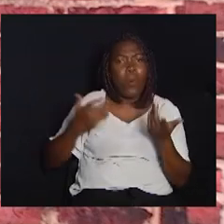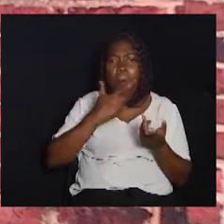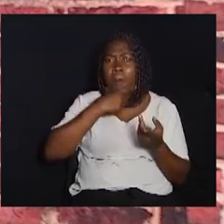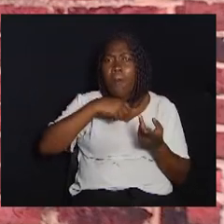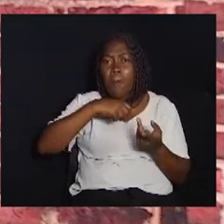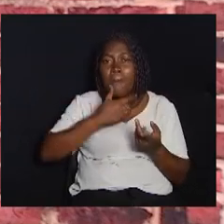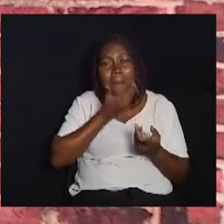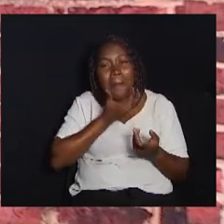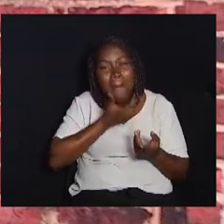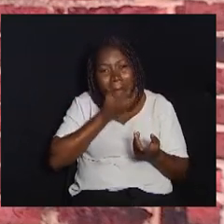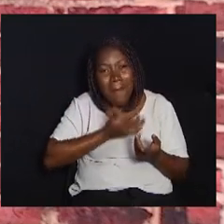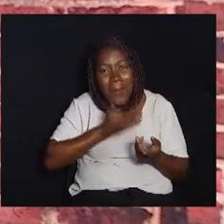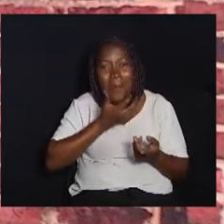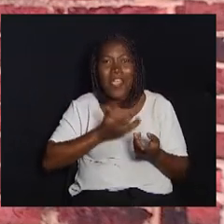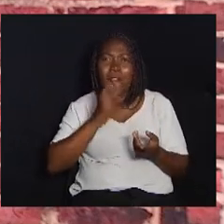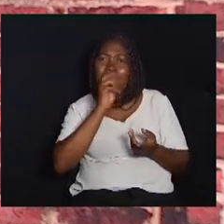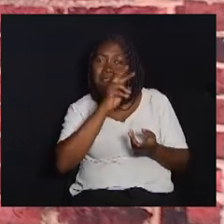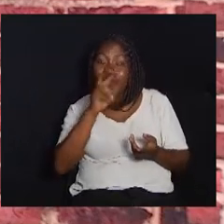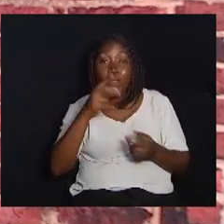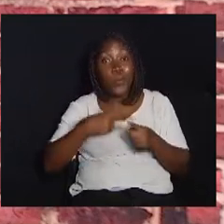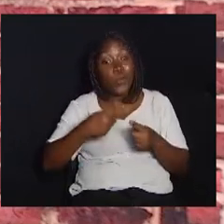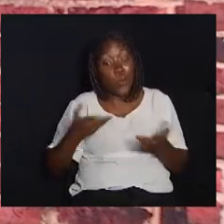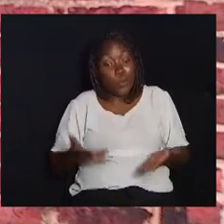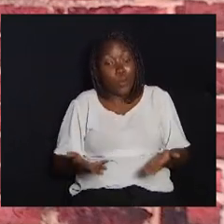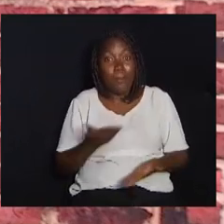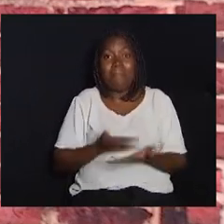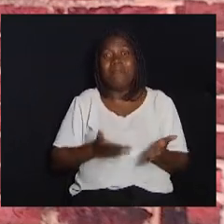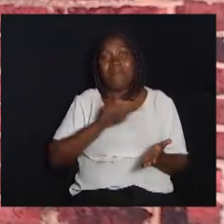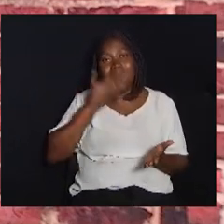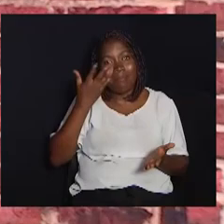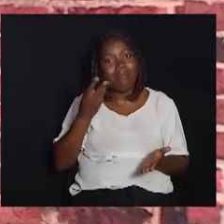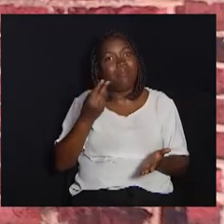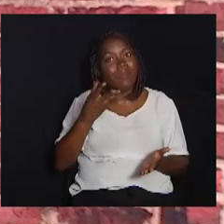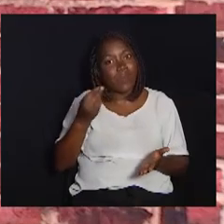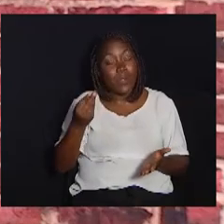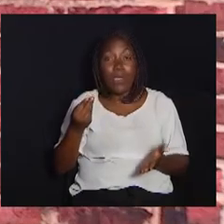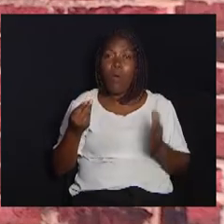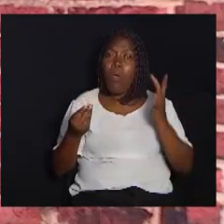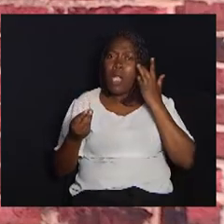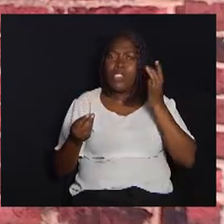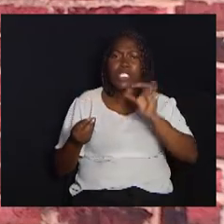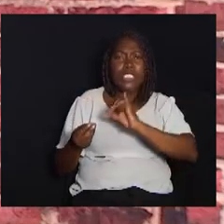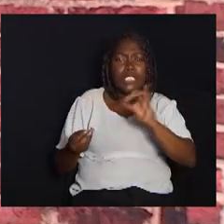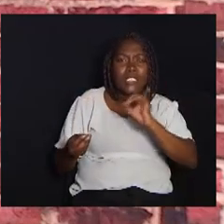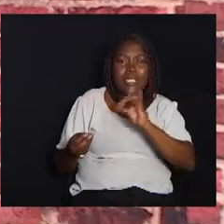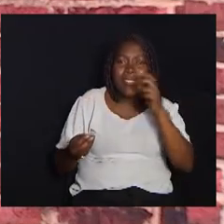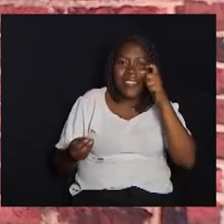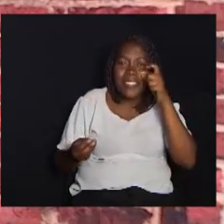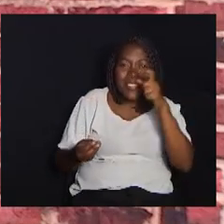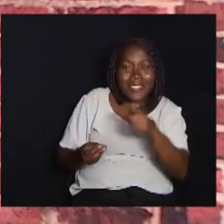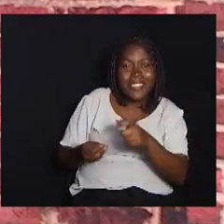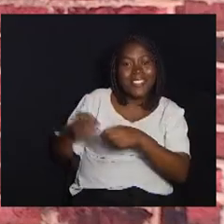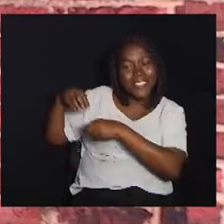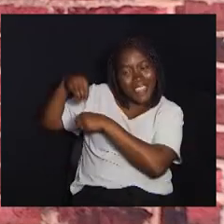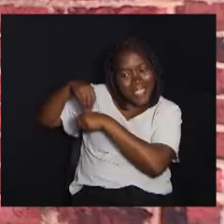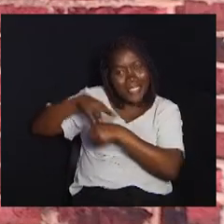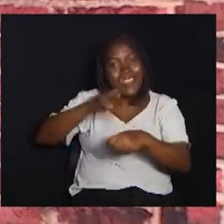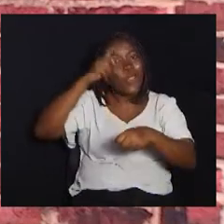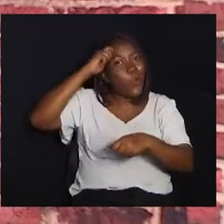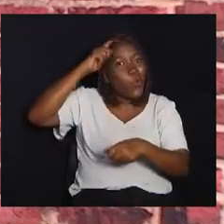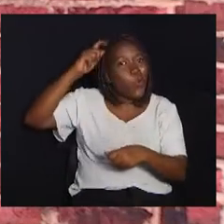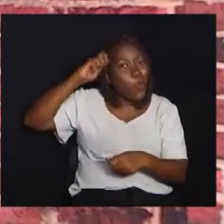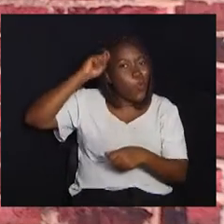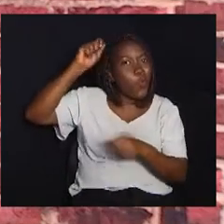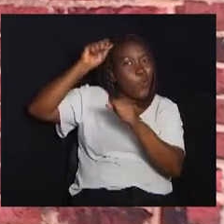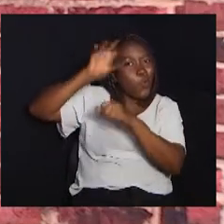essa ilusão que hoje em dia a gente está perdendo bastante, né? Então, eu acho bem interessante a gente trazer esse lúdico Papai Noel sim para as